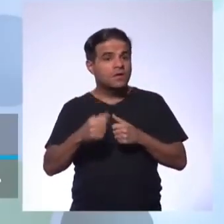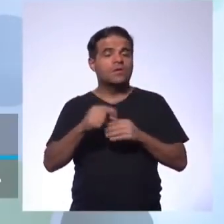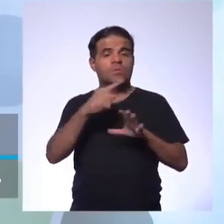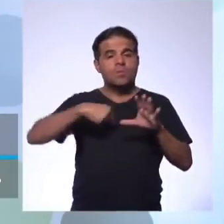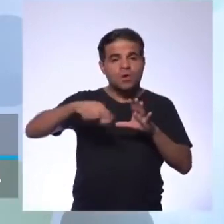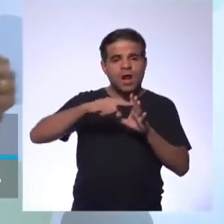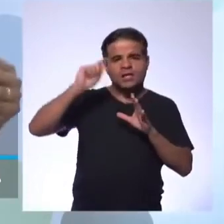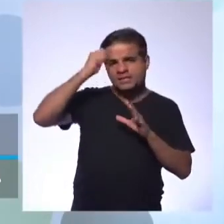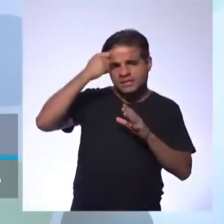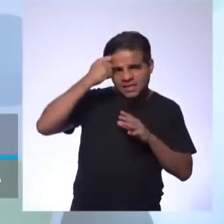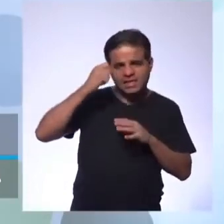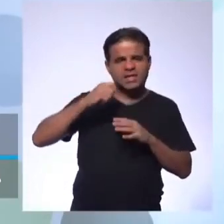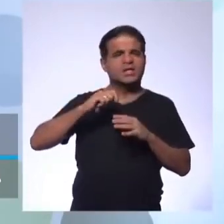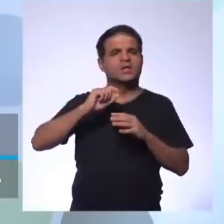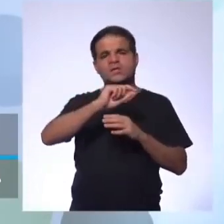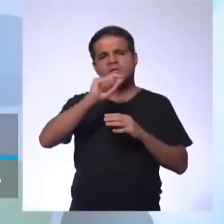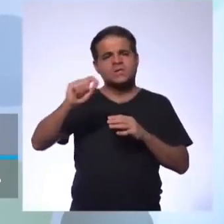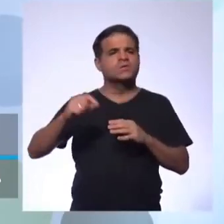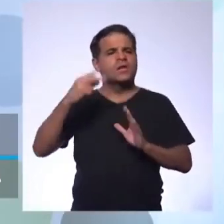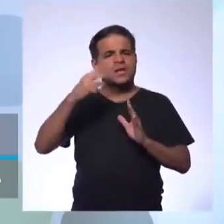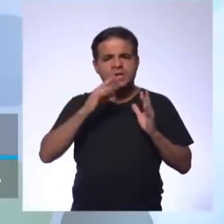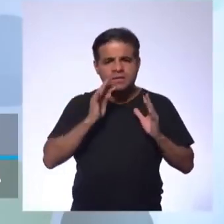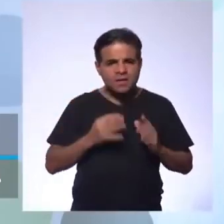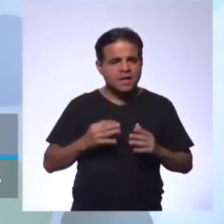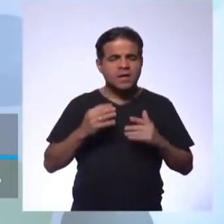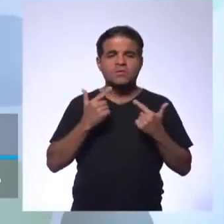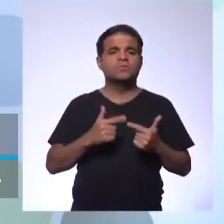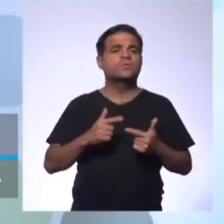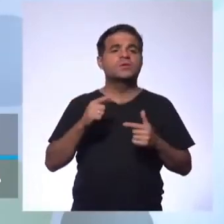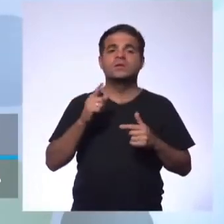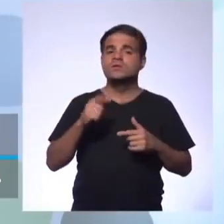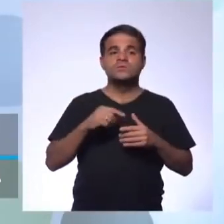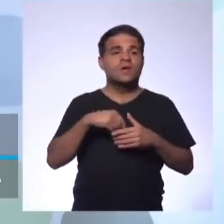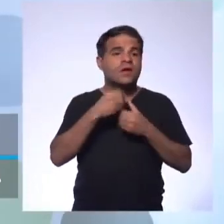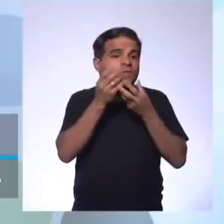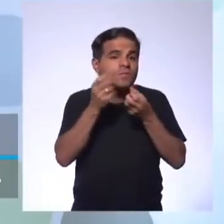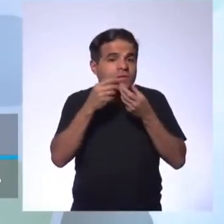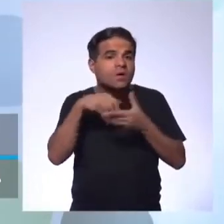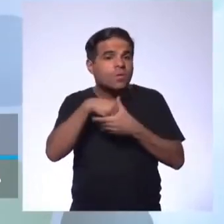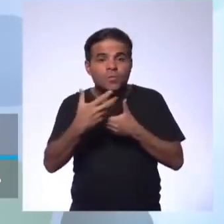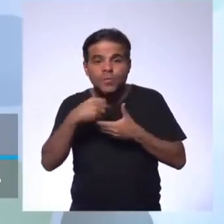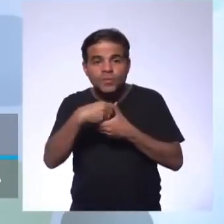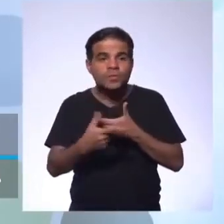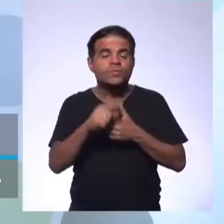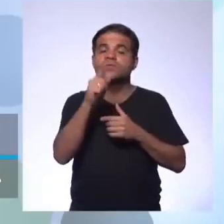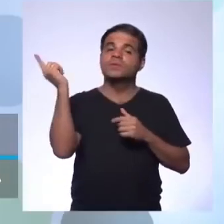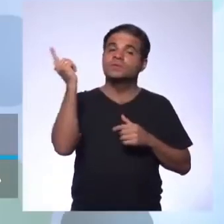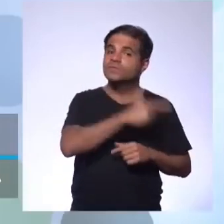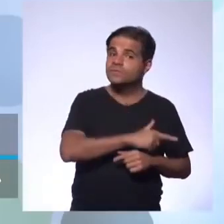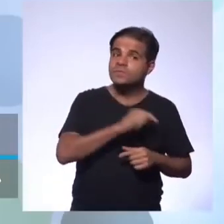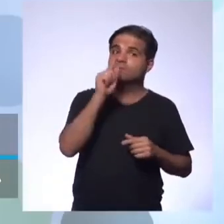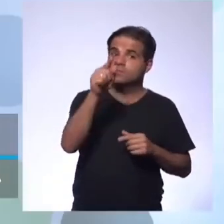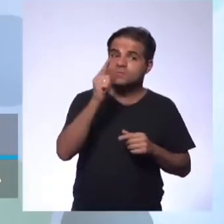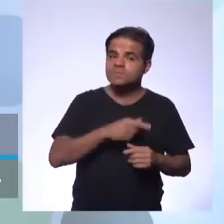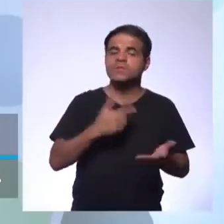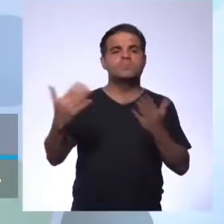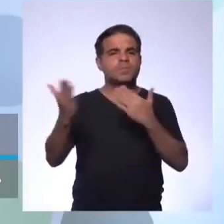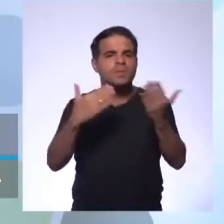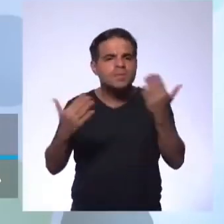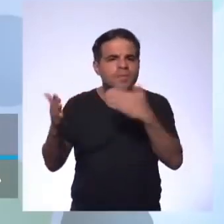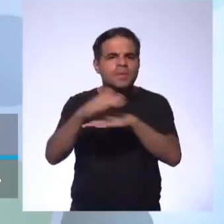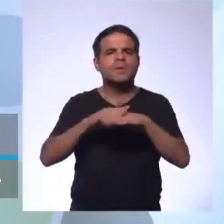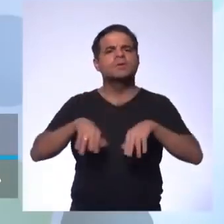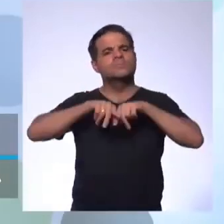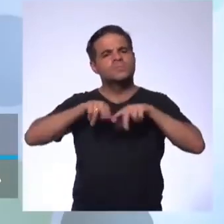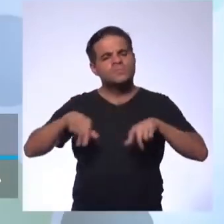negros, tipo Stephen Hawking. Eu falo de literatura, isso é repertório. Você conseguir conversar sobre